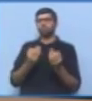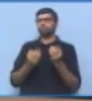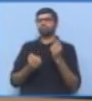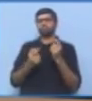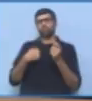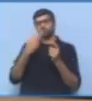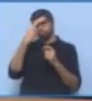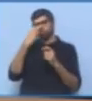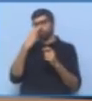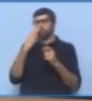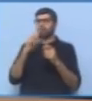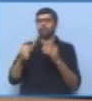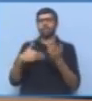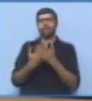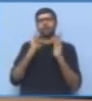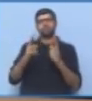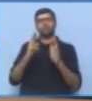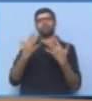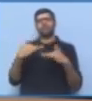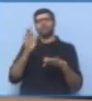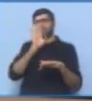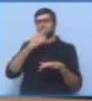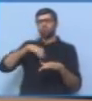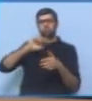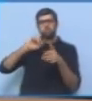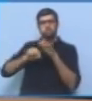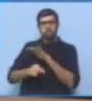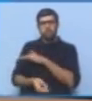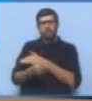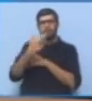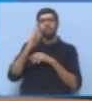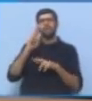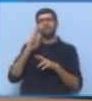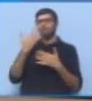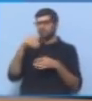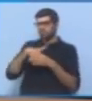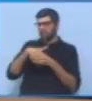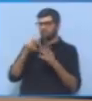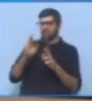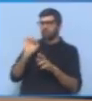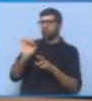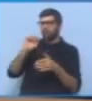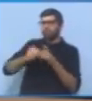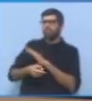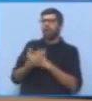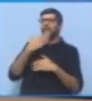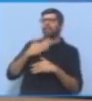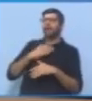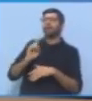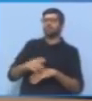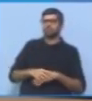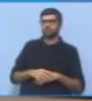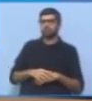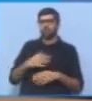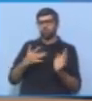na história de uma esperança. Mas quando nós aprofundamos a pergunta e dizemos assim, mas qual é o conteúdo da tua esperança? O que é que tu tens para me dar? O que é